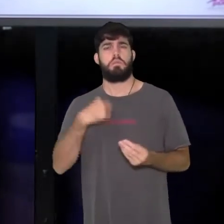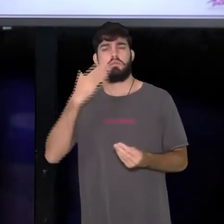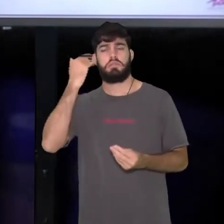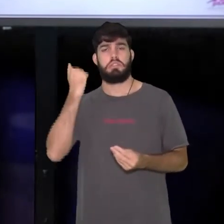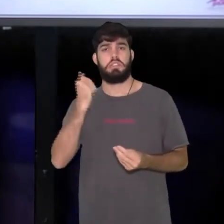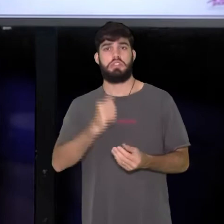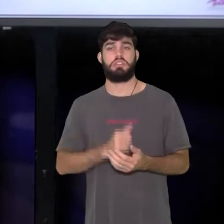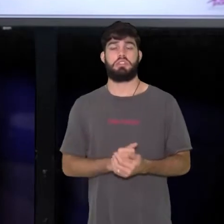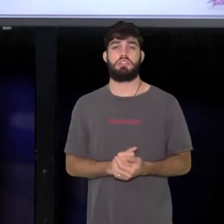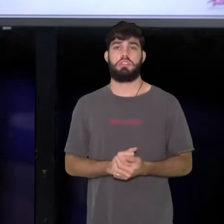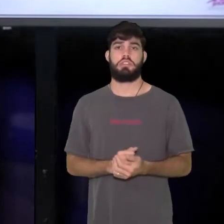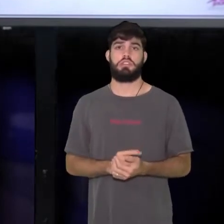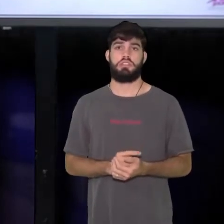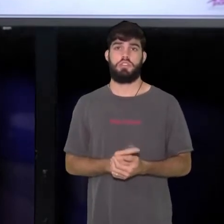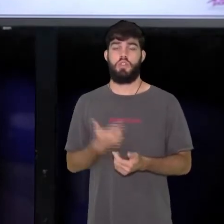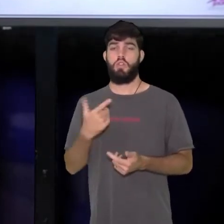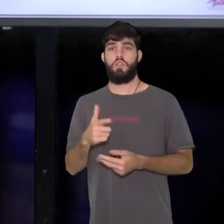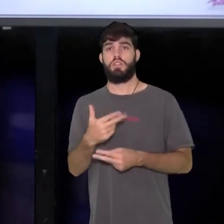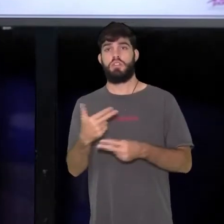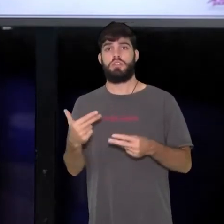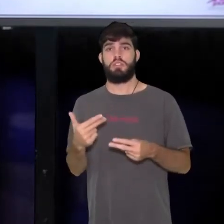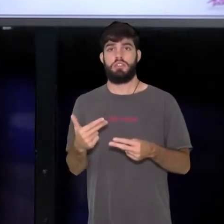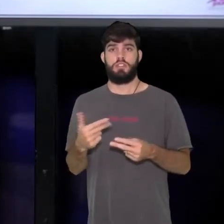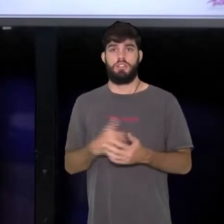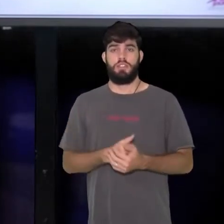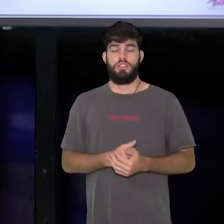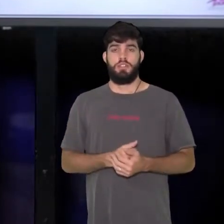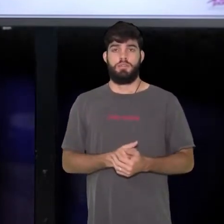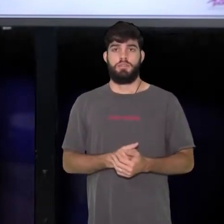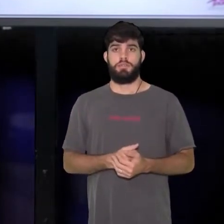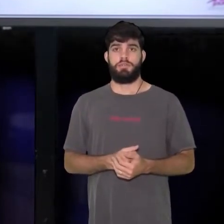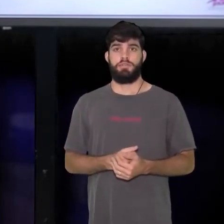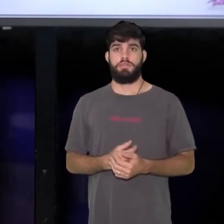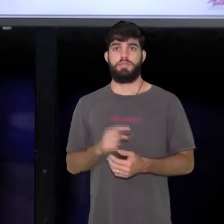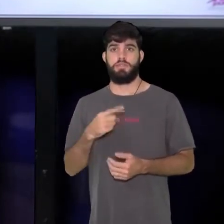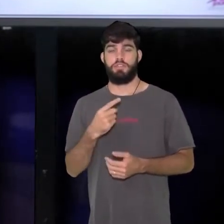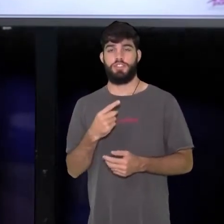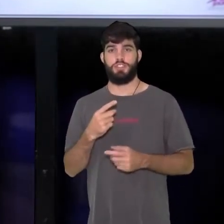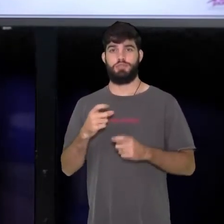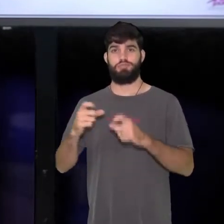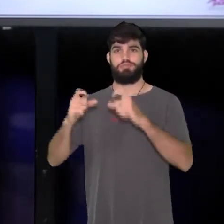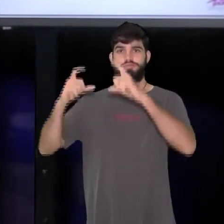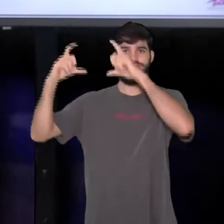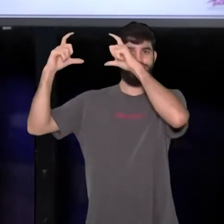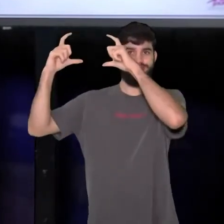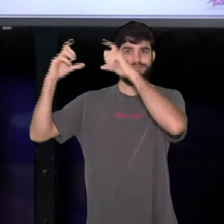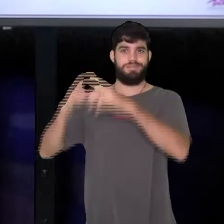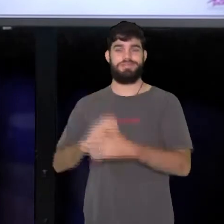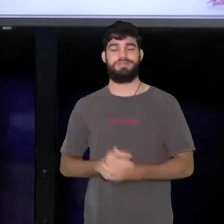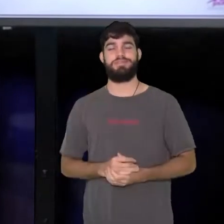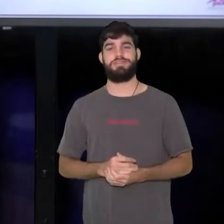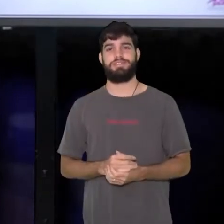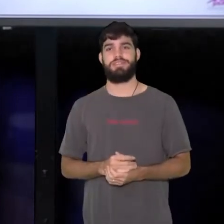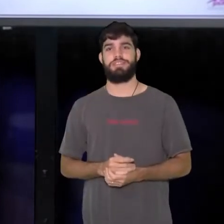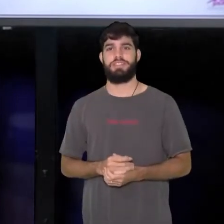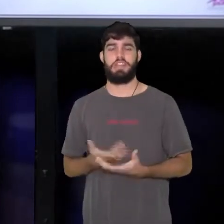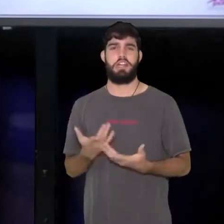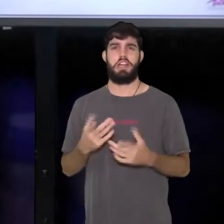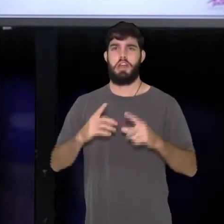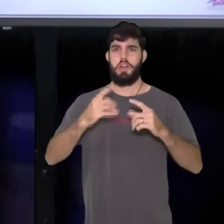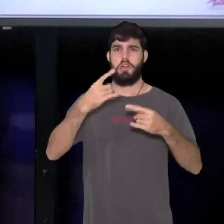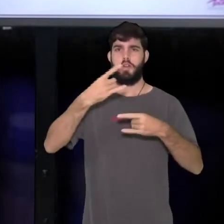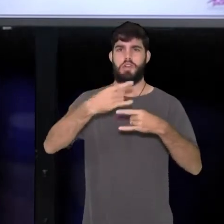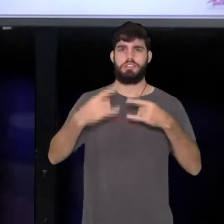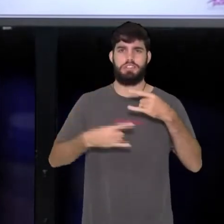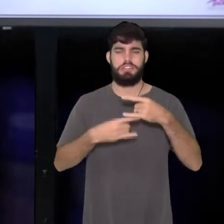estão conversando? Então, vamos para um outro elemento que a gente vê nos balões, das tirinhas, dos quadrinhos, das